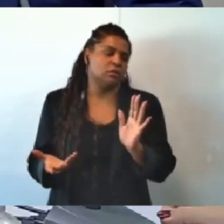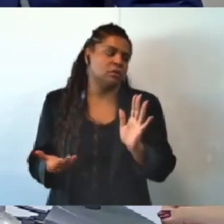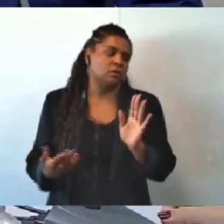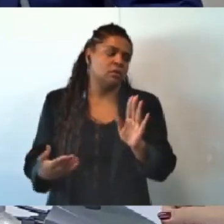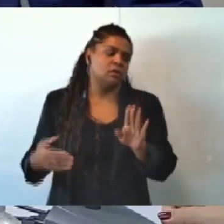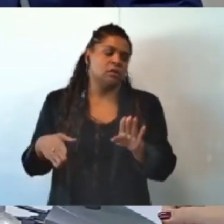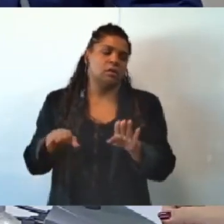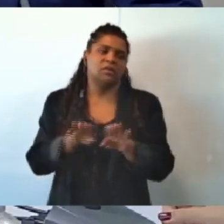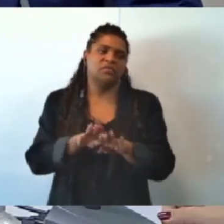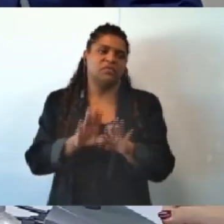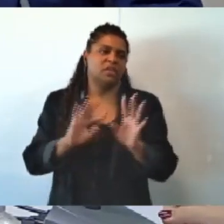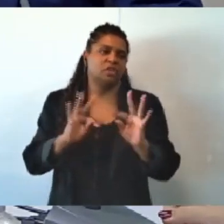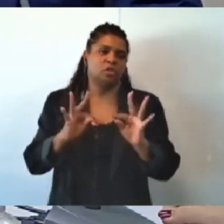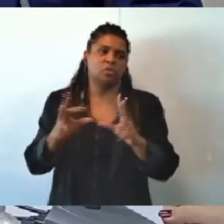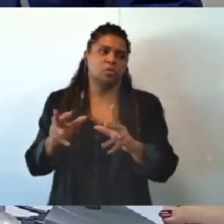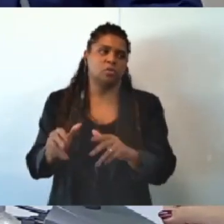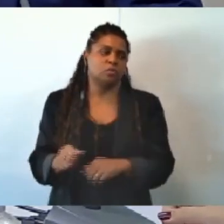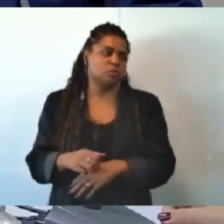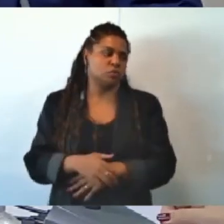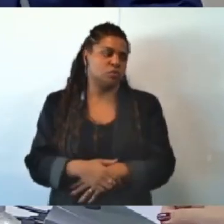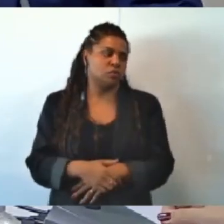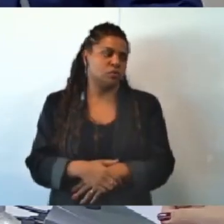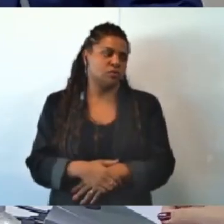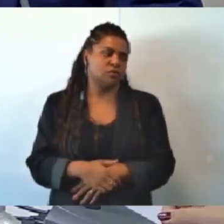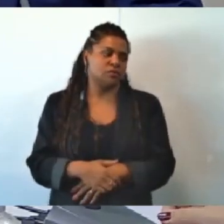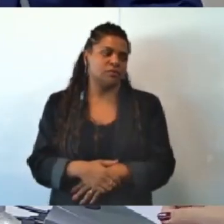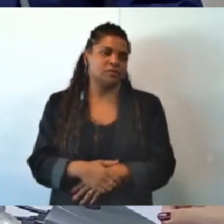definitivo, né, a Sapucaí.